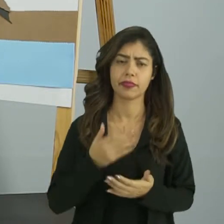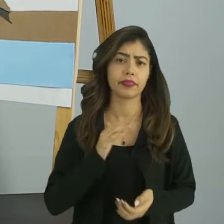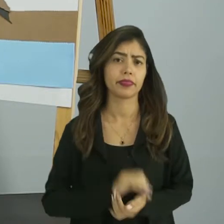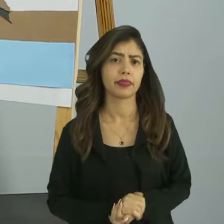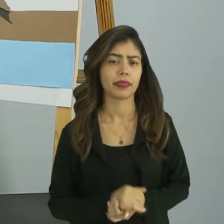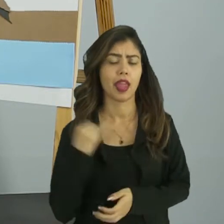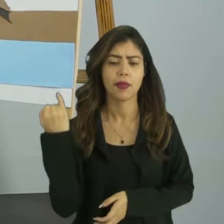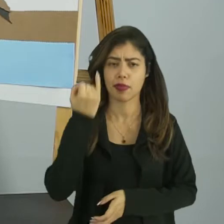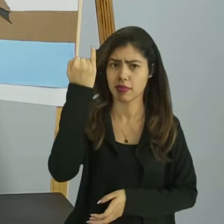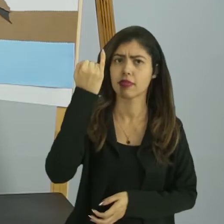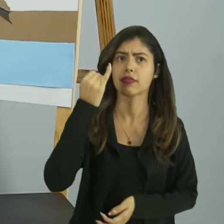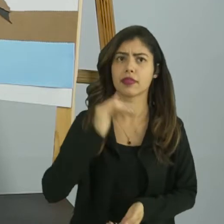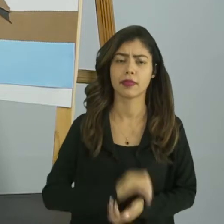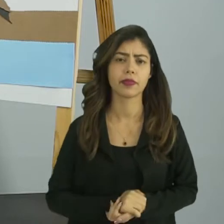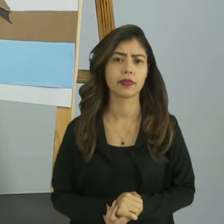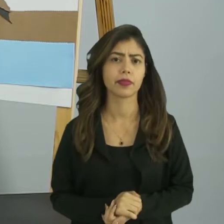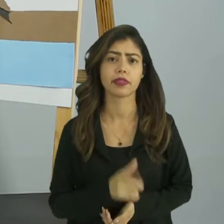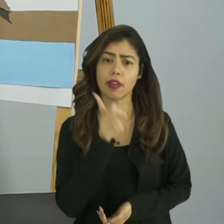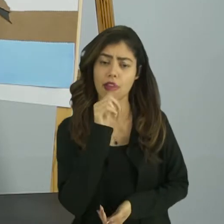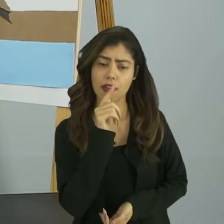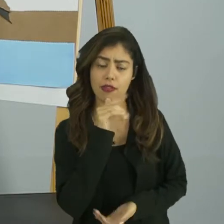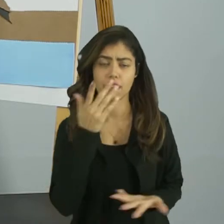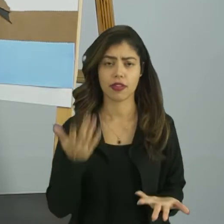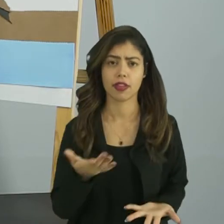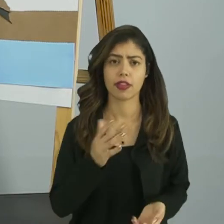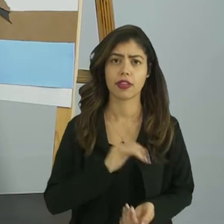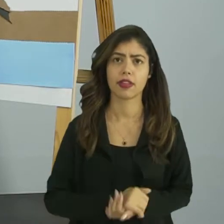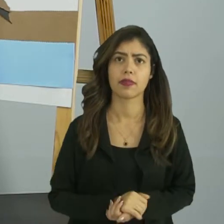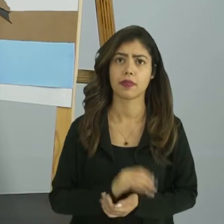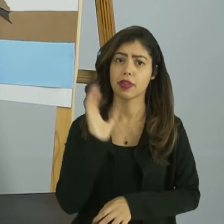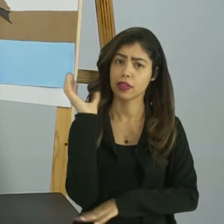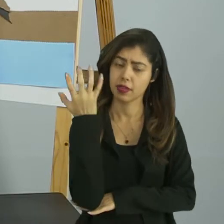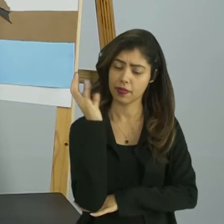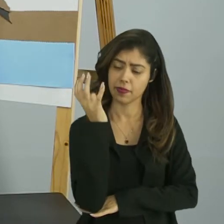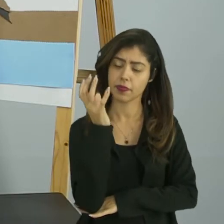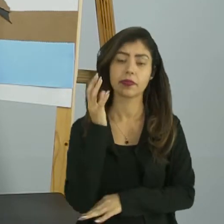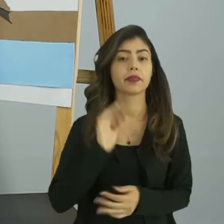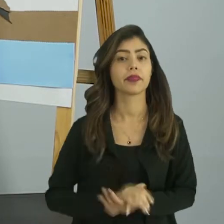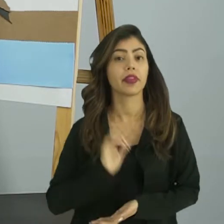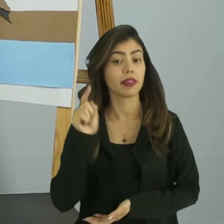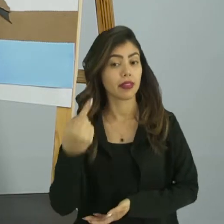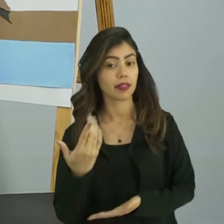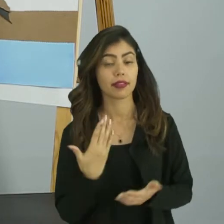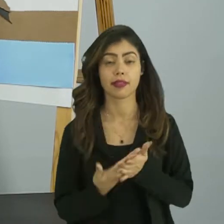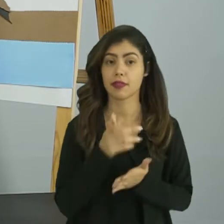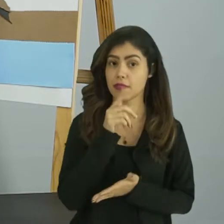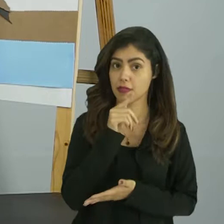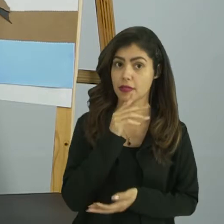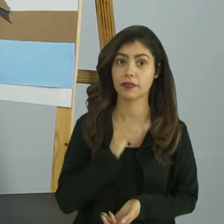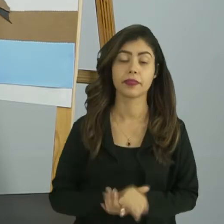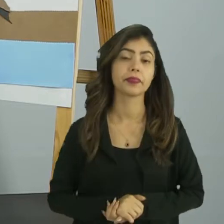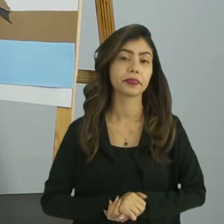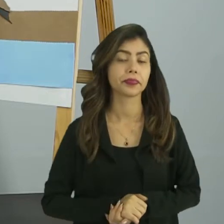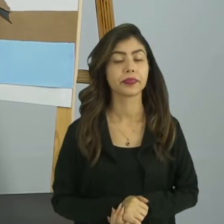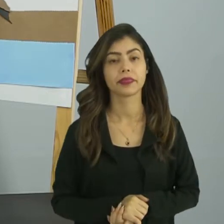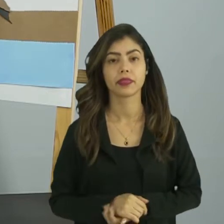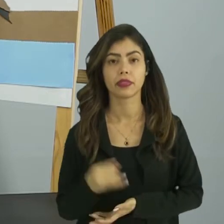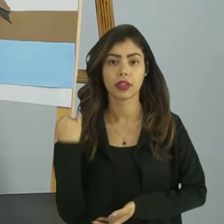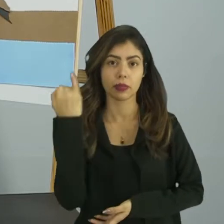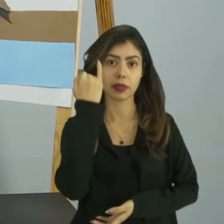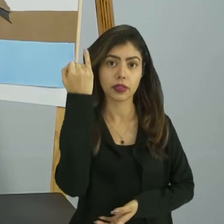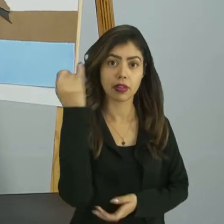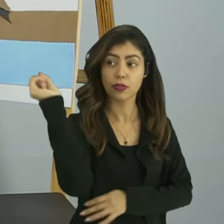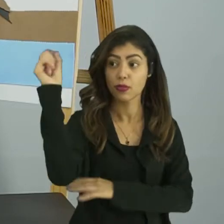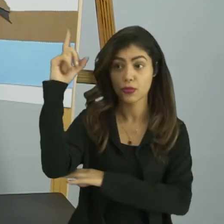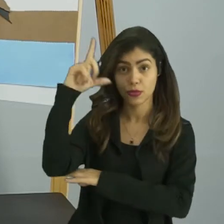a importância, da água para a planta. E além da água, nós estudamos também a importância